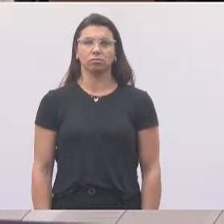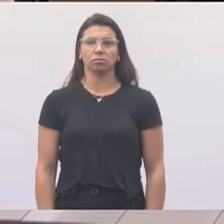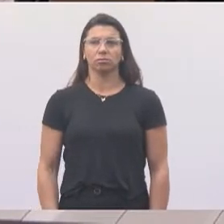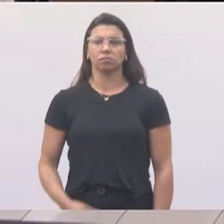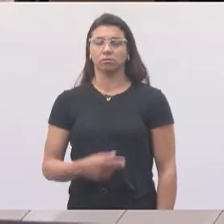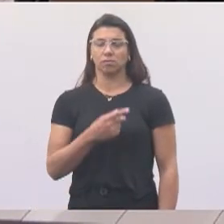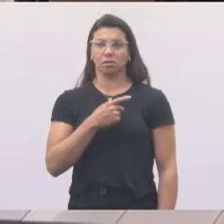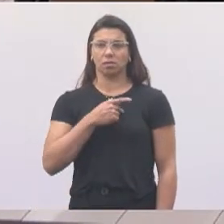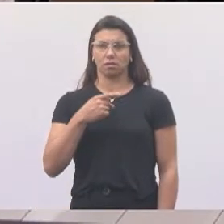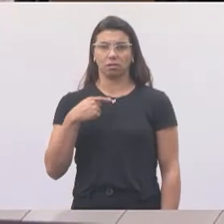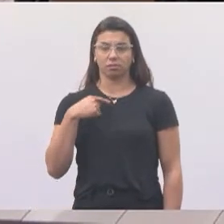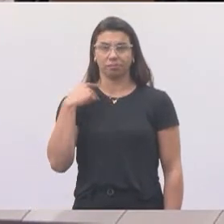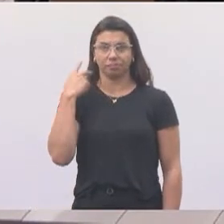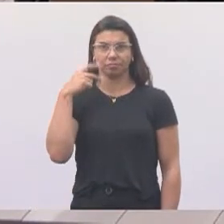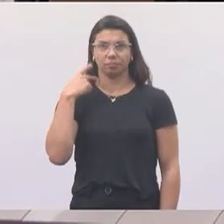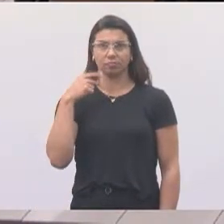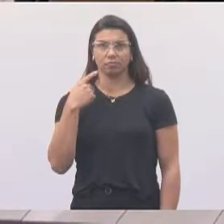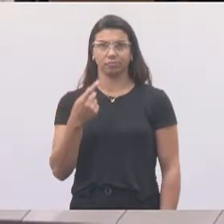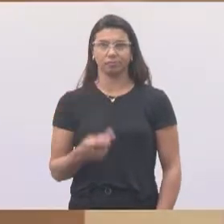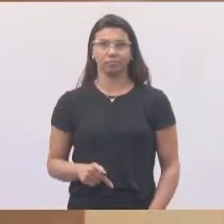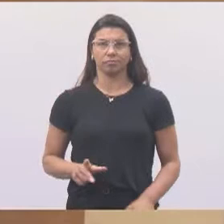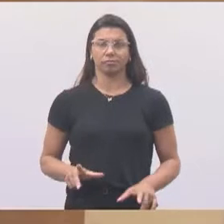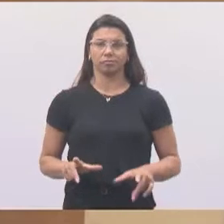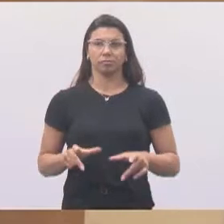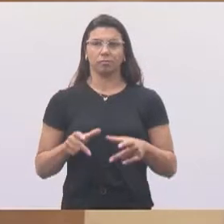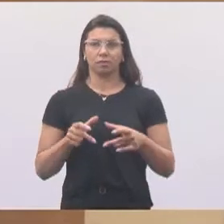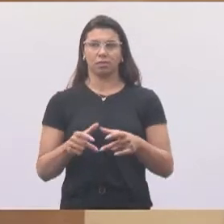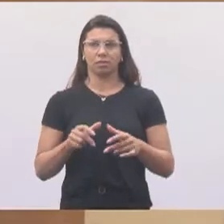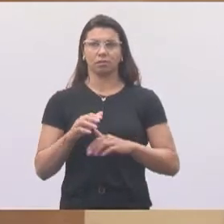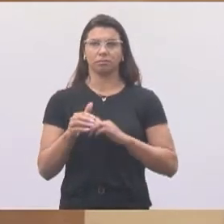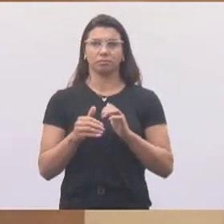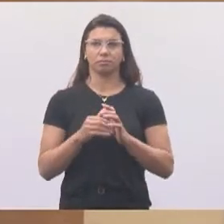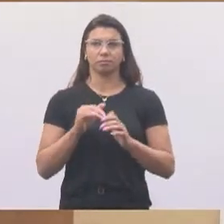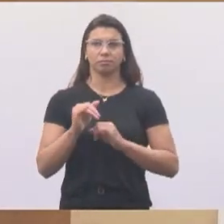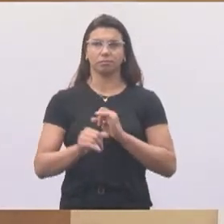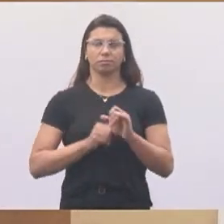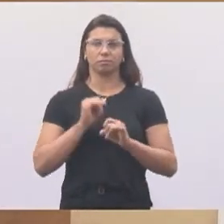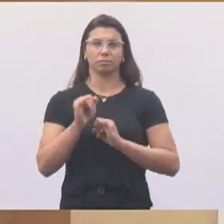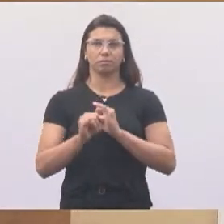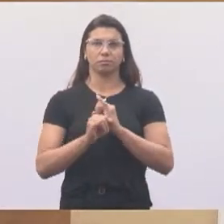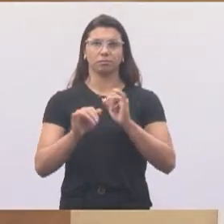Senhor presidente, vereadores, vereadoras, internautas,